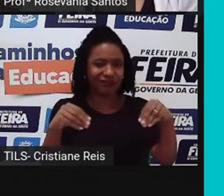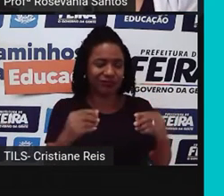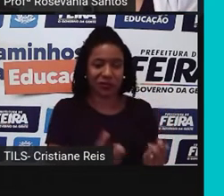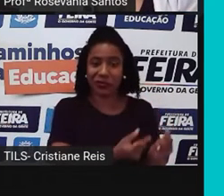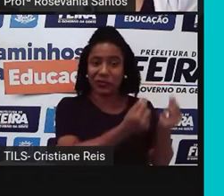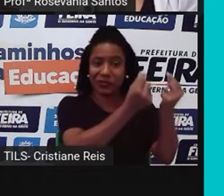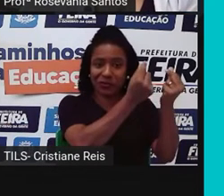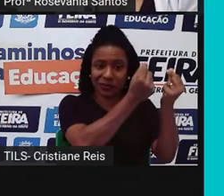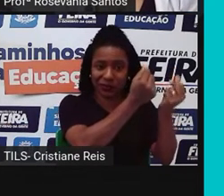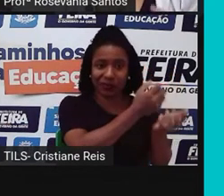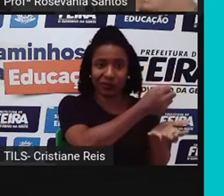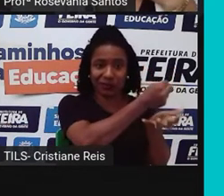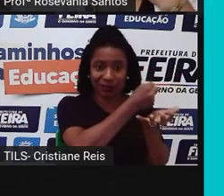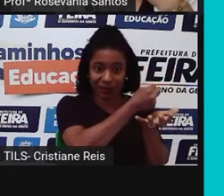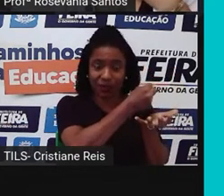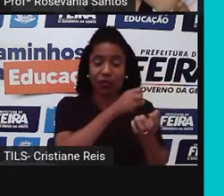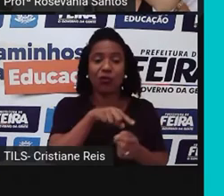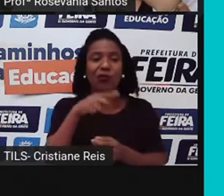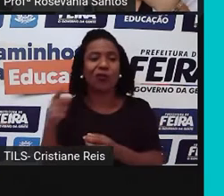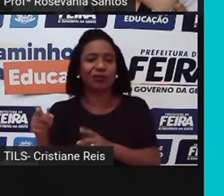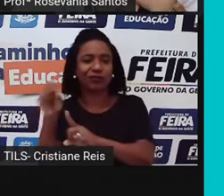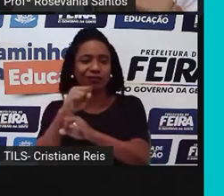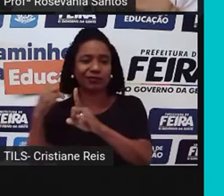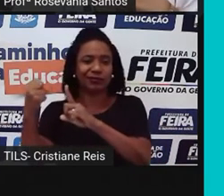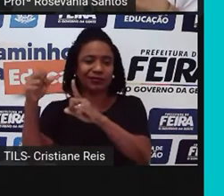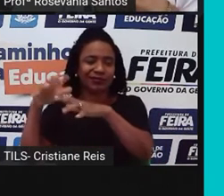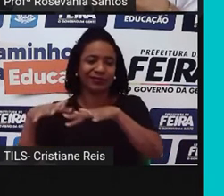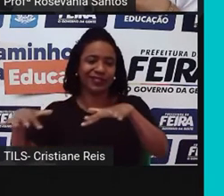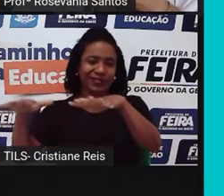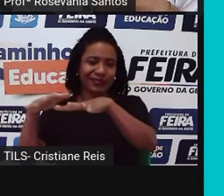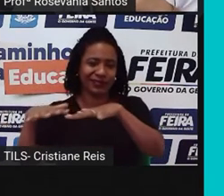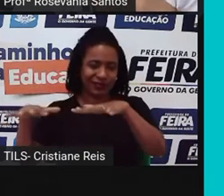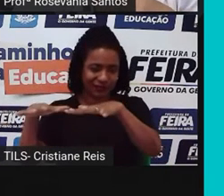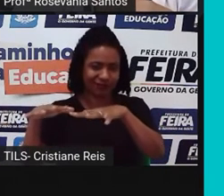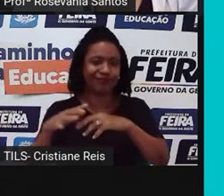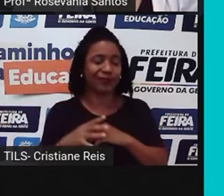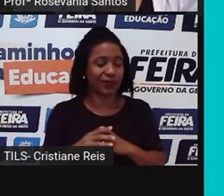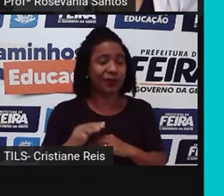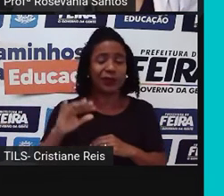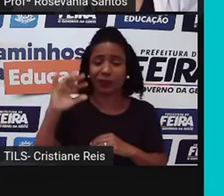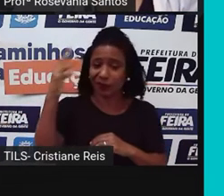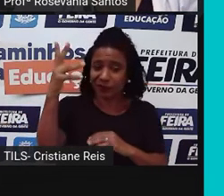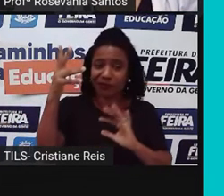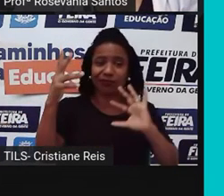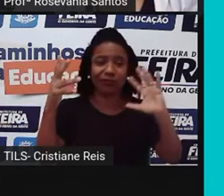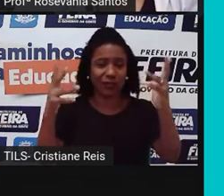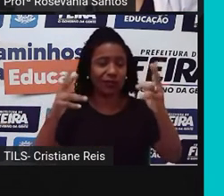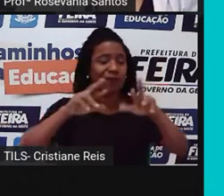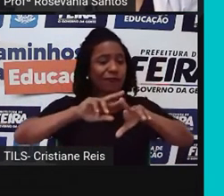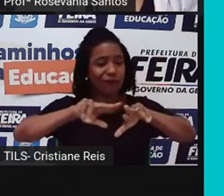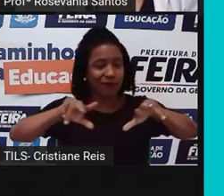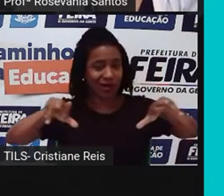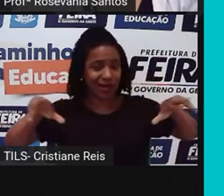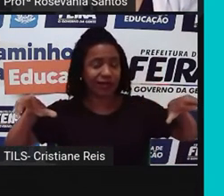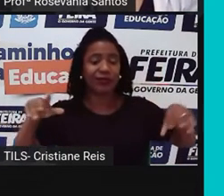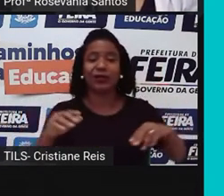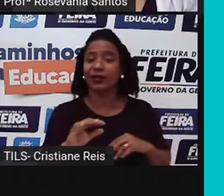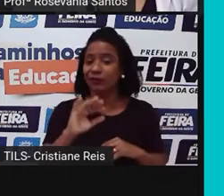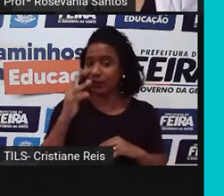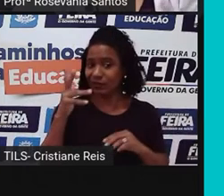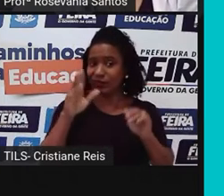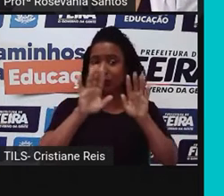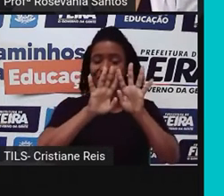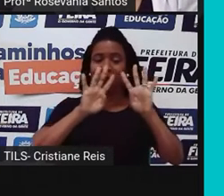que existia no mundo. E aí teve diversos marcos, né, referente a isso, como muros e tudo, né?